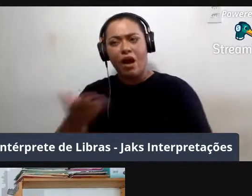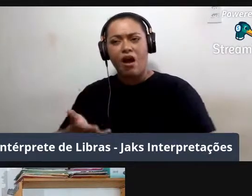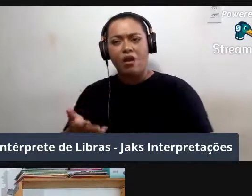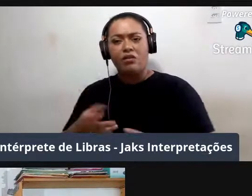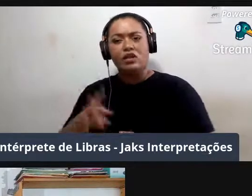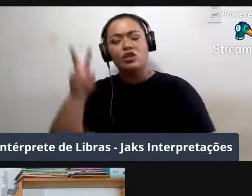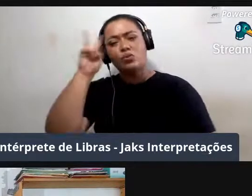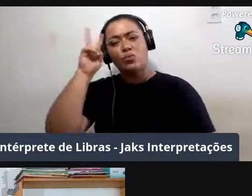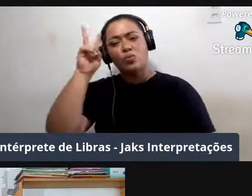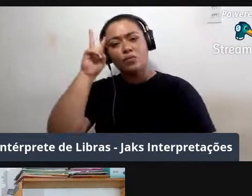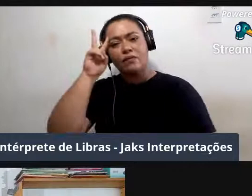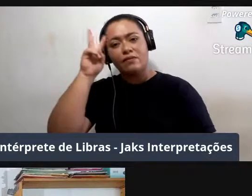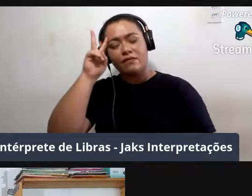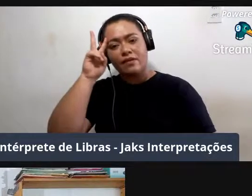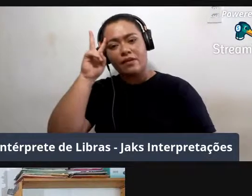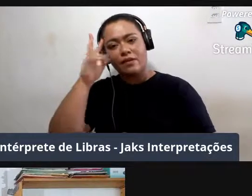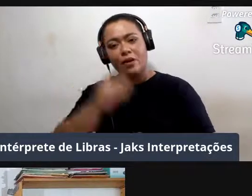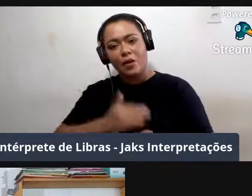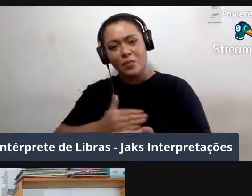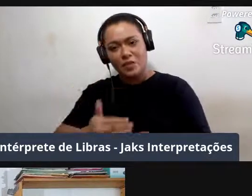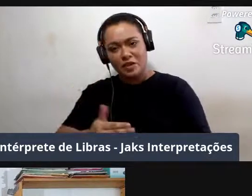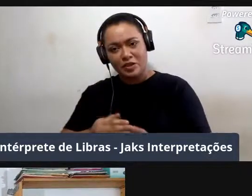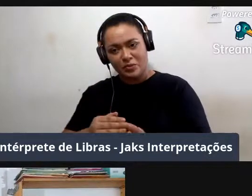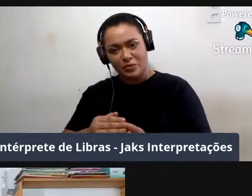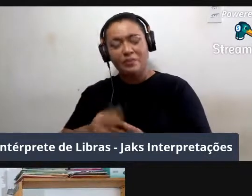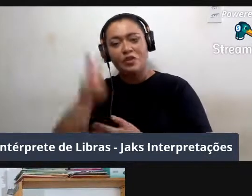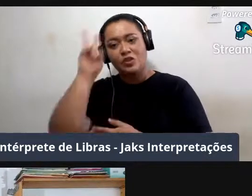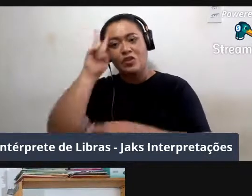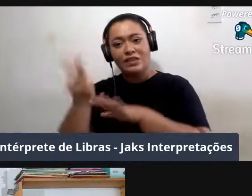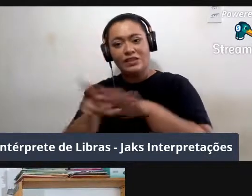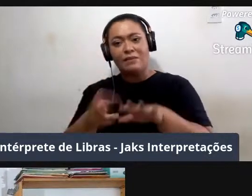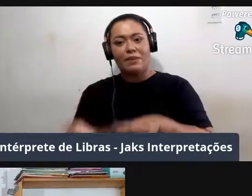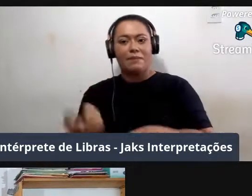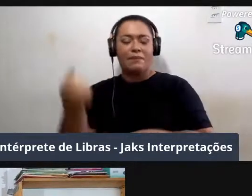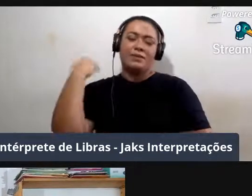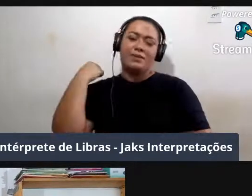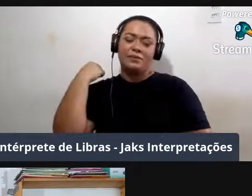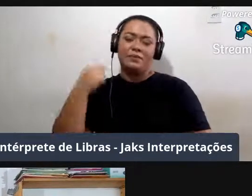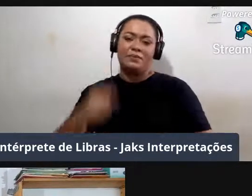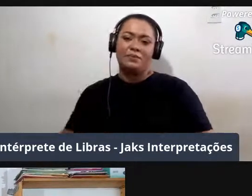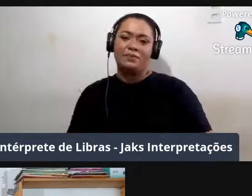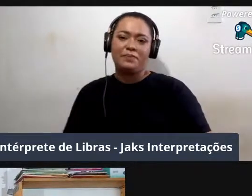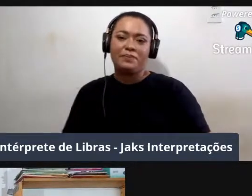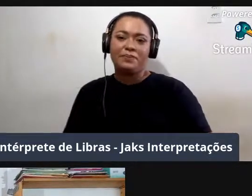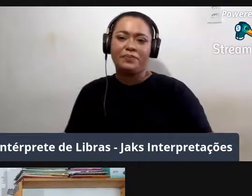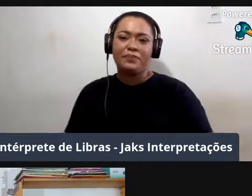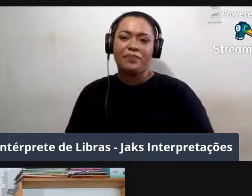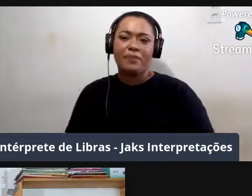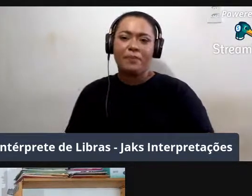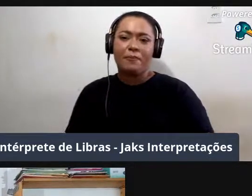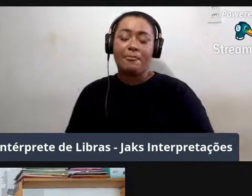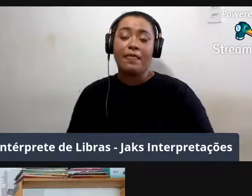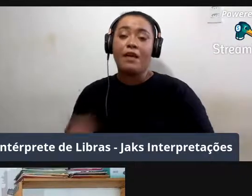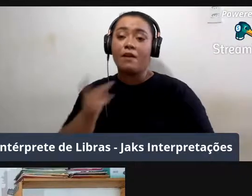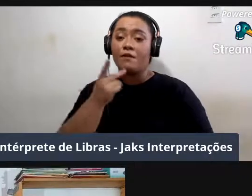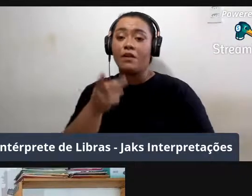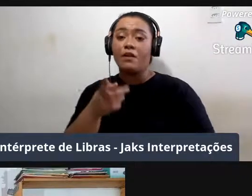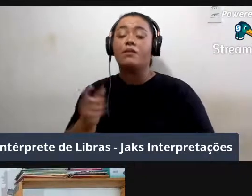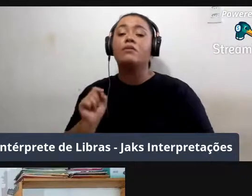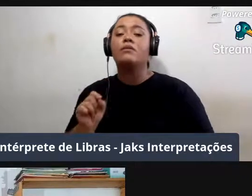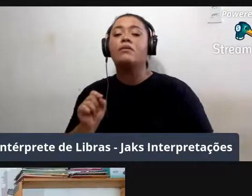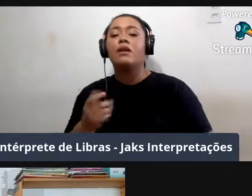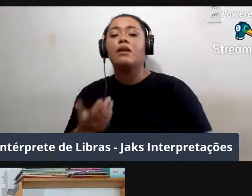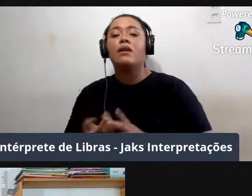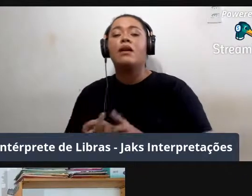segunda-feira passada, que essa fez 8 dias. E tava, a leva anterior era de quem? Era, qual